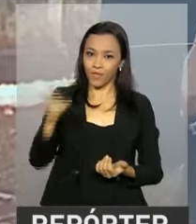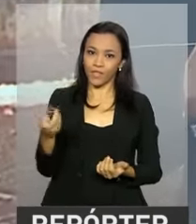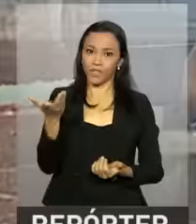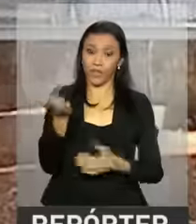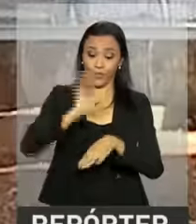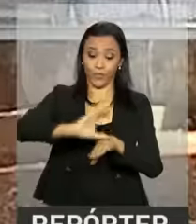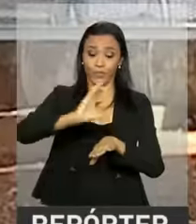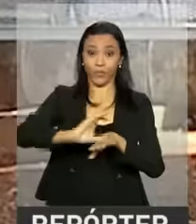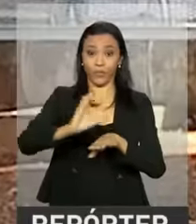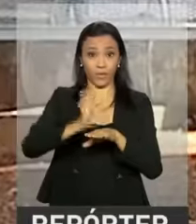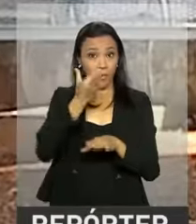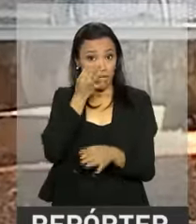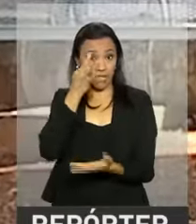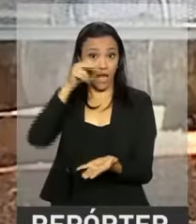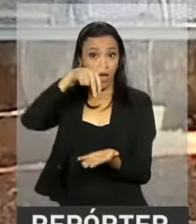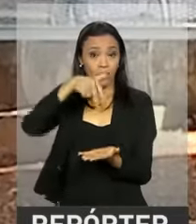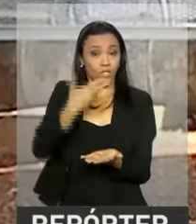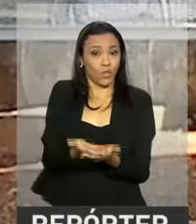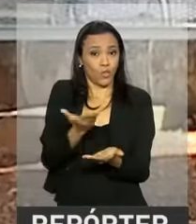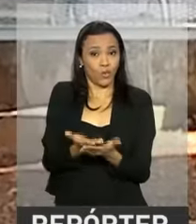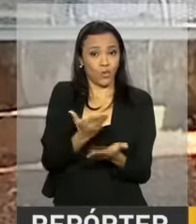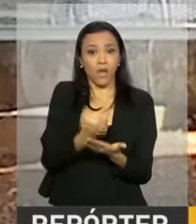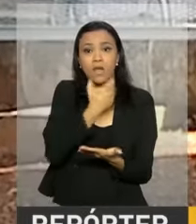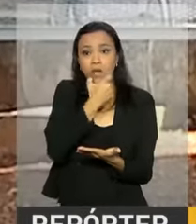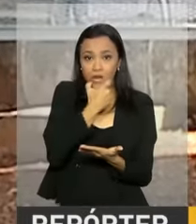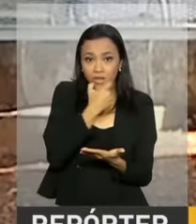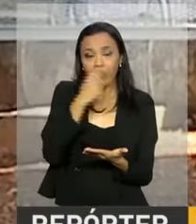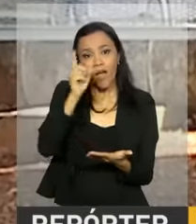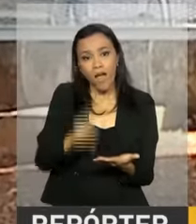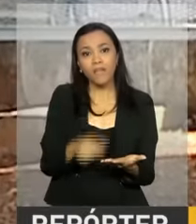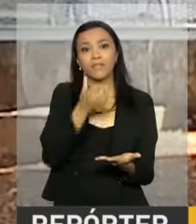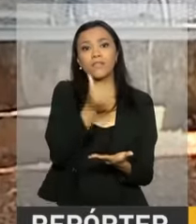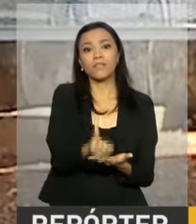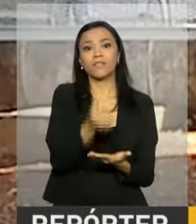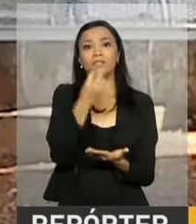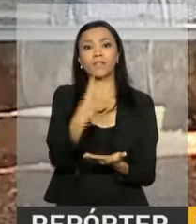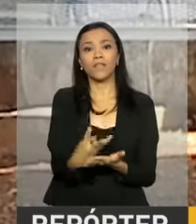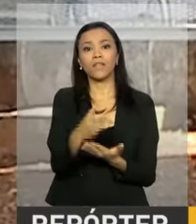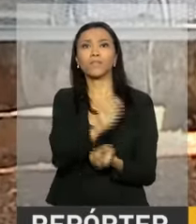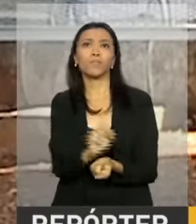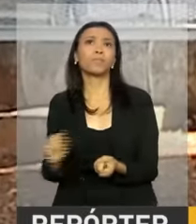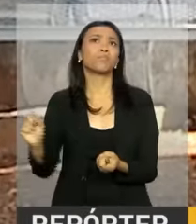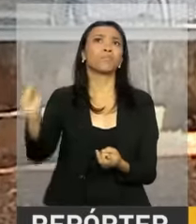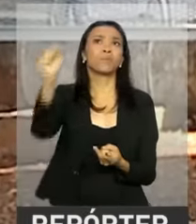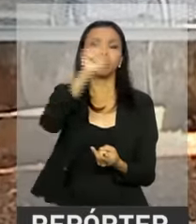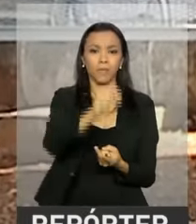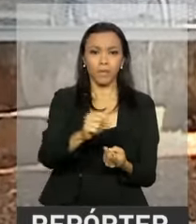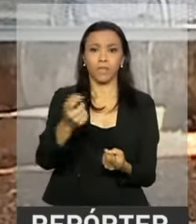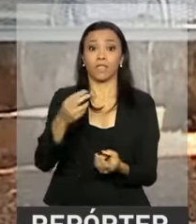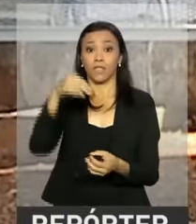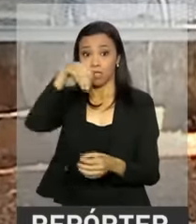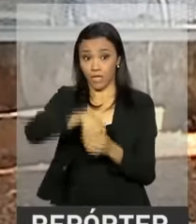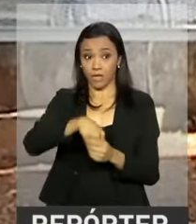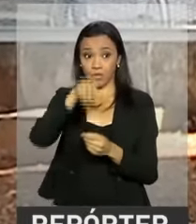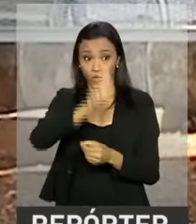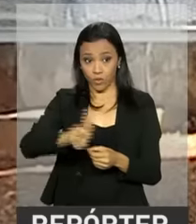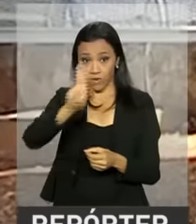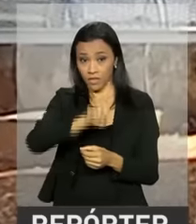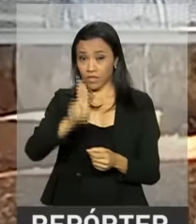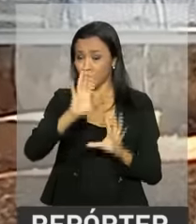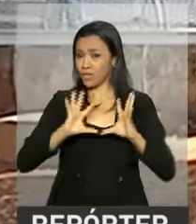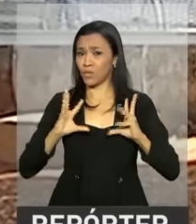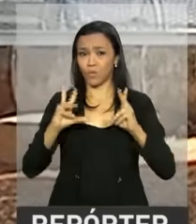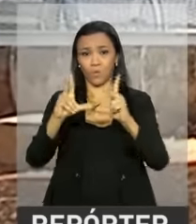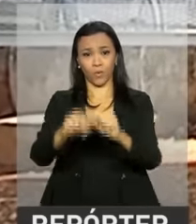cursos presenciais de língua inglesa são oferecidos por 63 núcleos de línguas das universidades federais de todo o